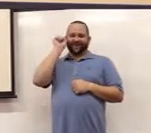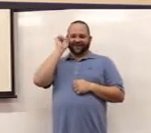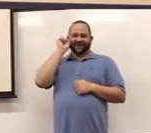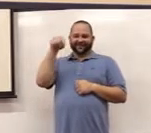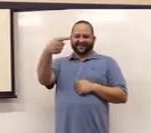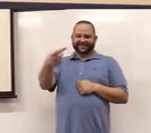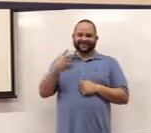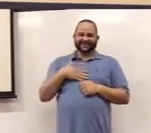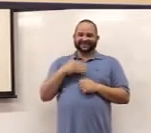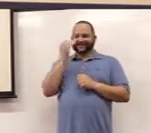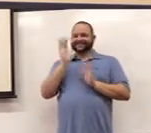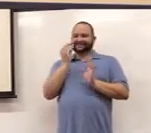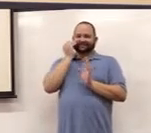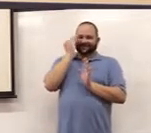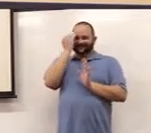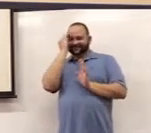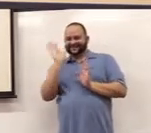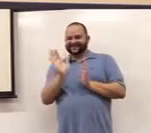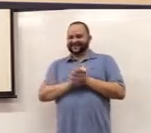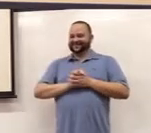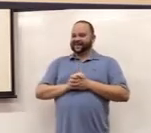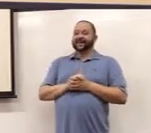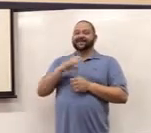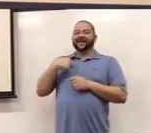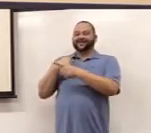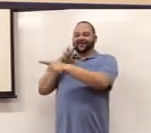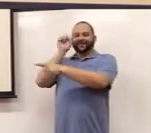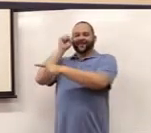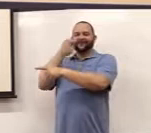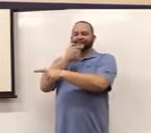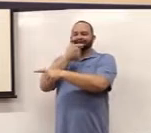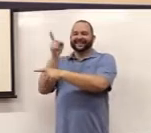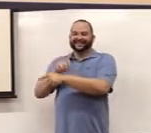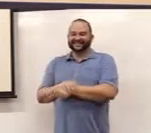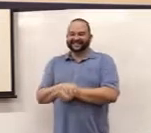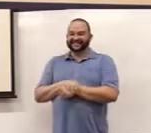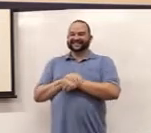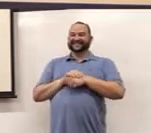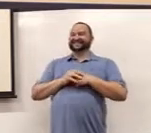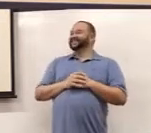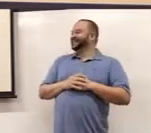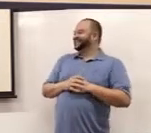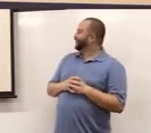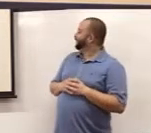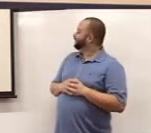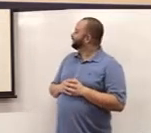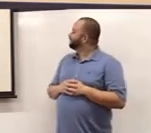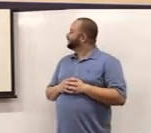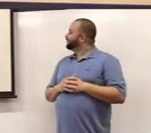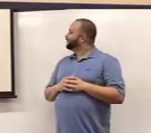vai ouvir isso daqui a pouco. A gente vai ouvir bolacha e bolacha recheada. Bom, a nona sinfonia, como